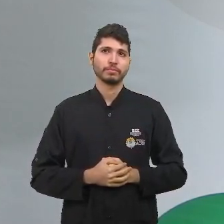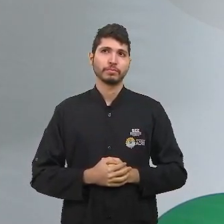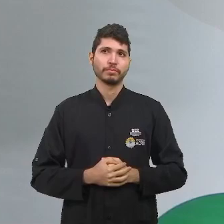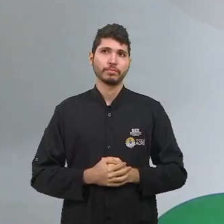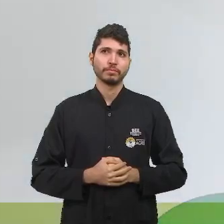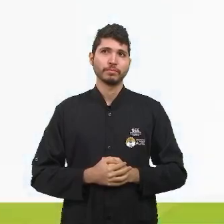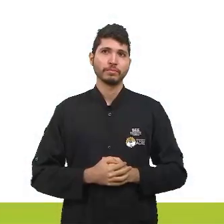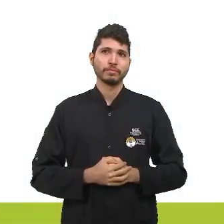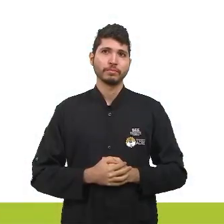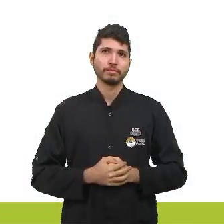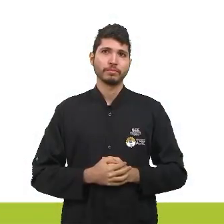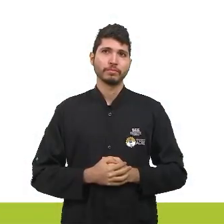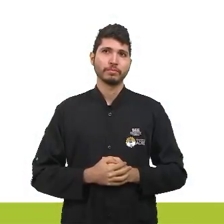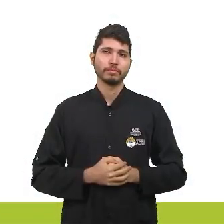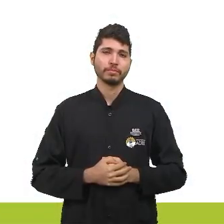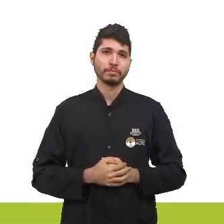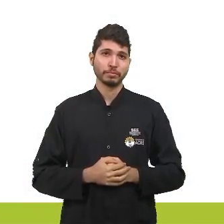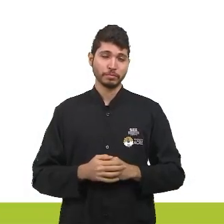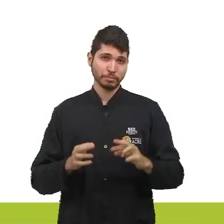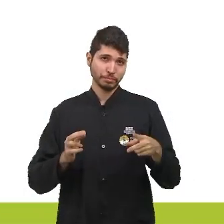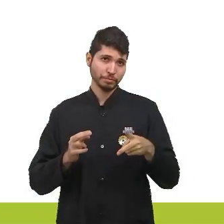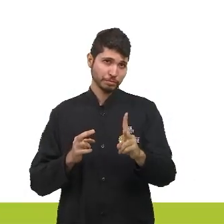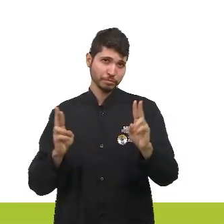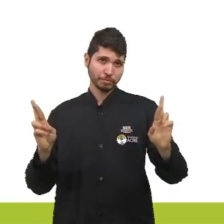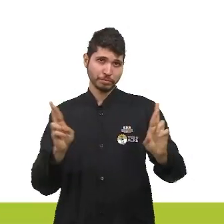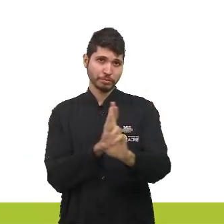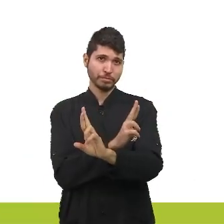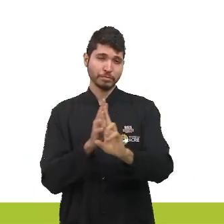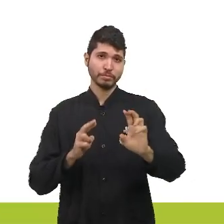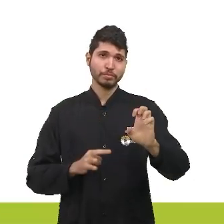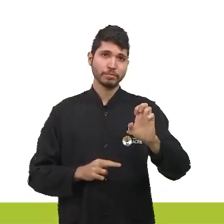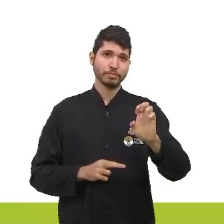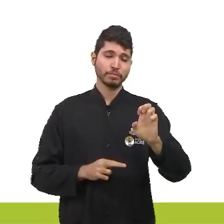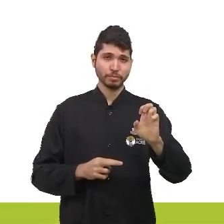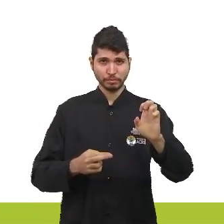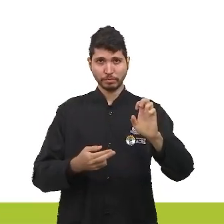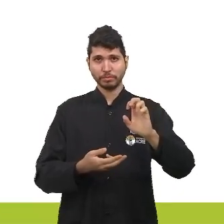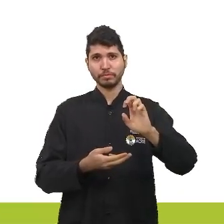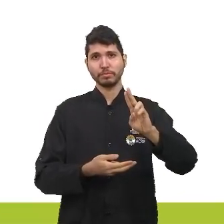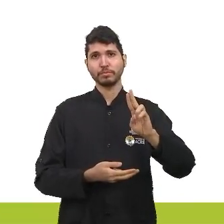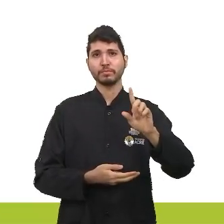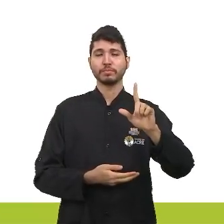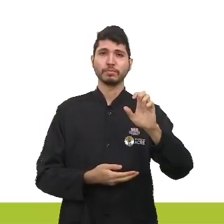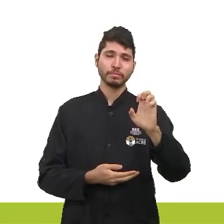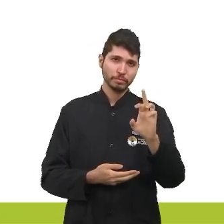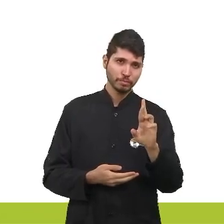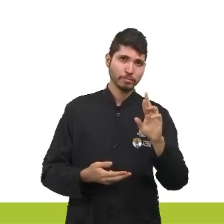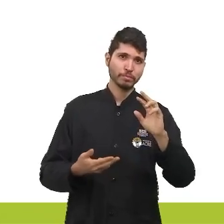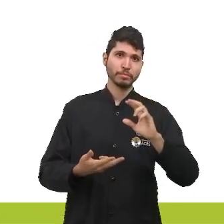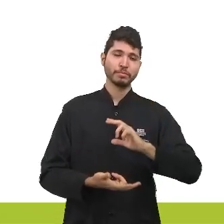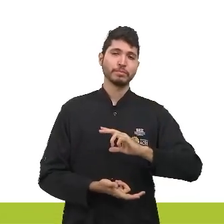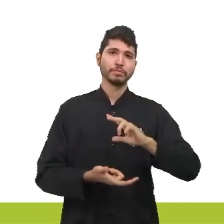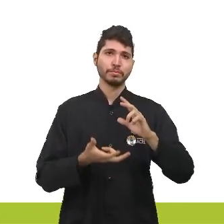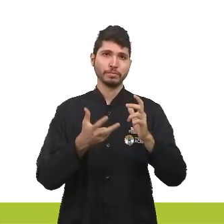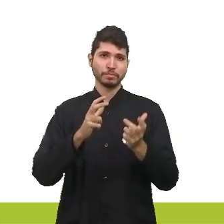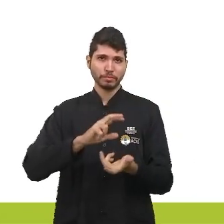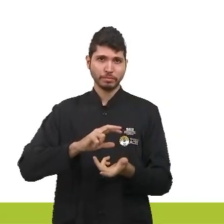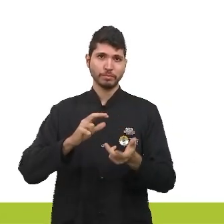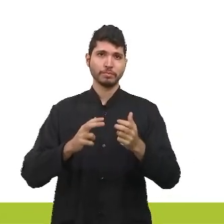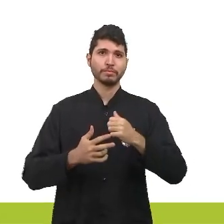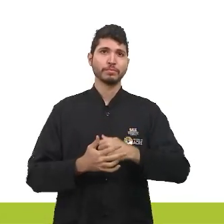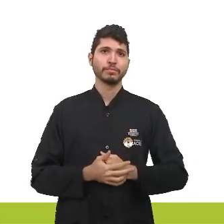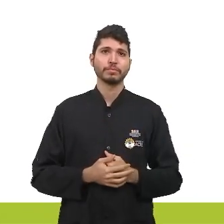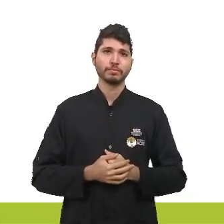de relações ou propriedades dos poliedros. Uma relação também